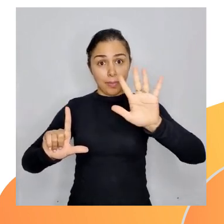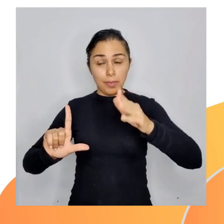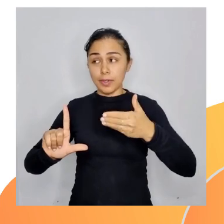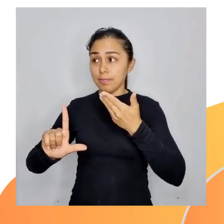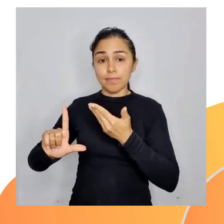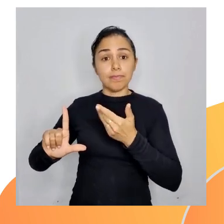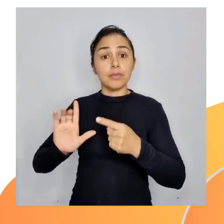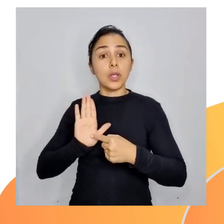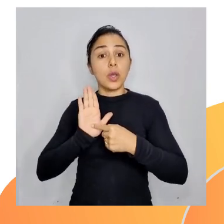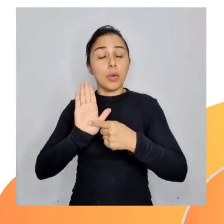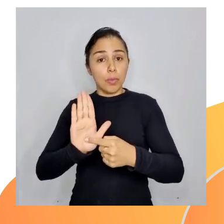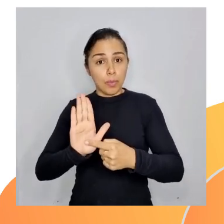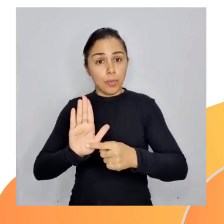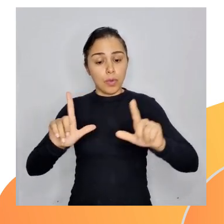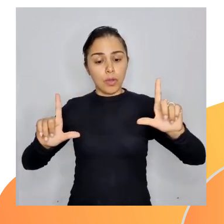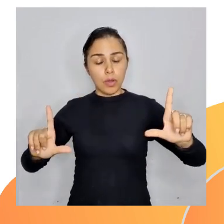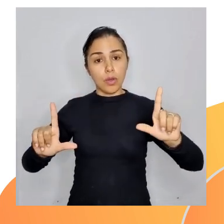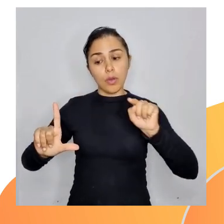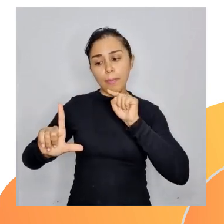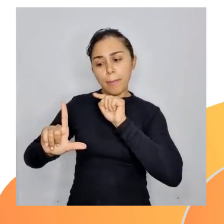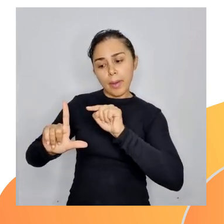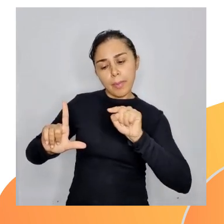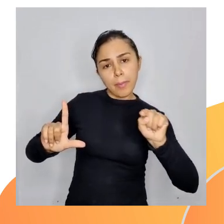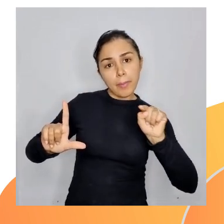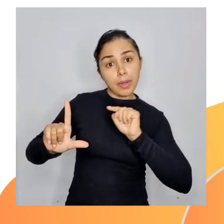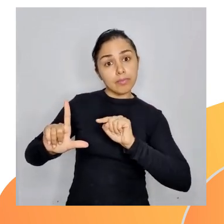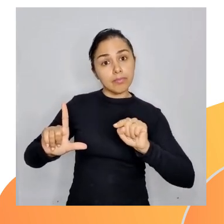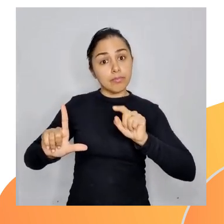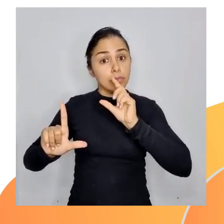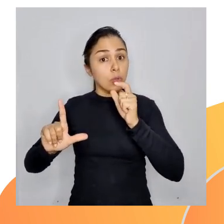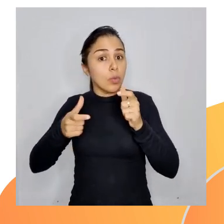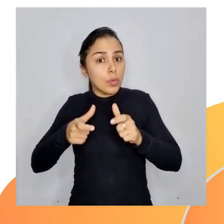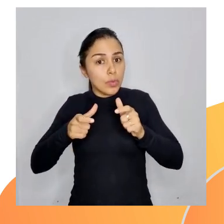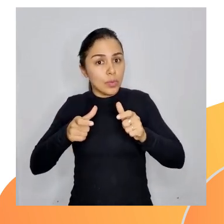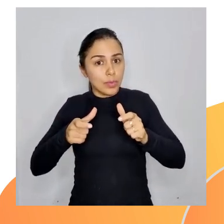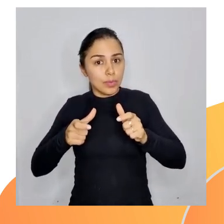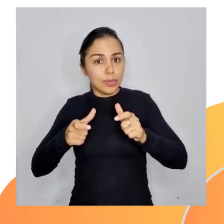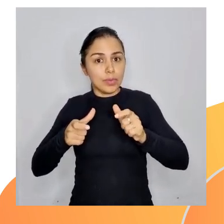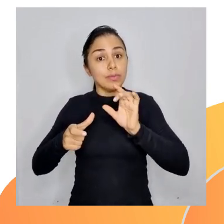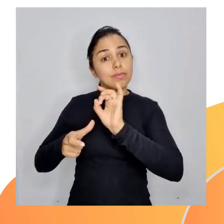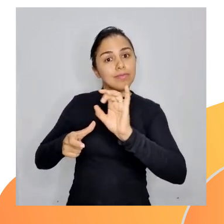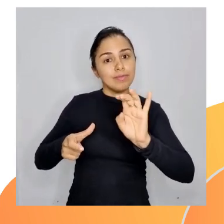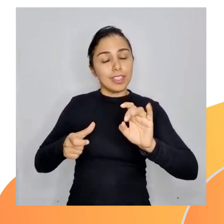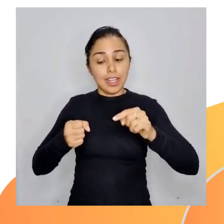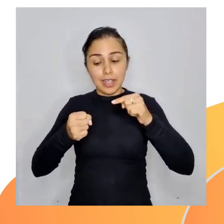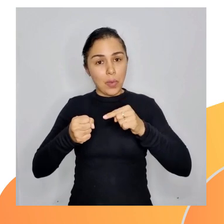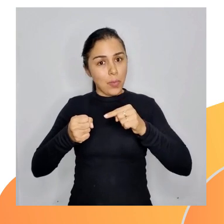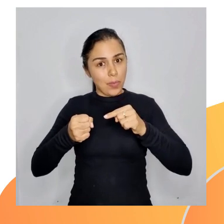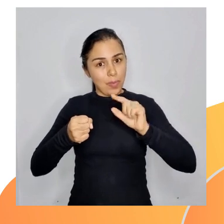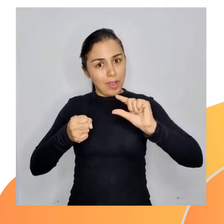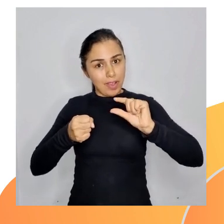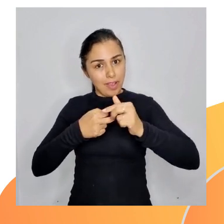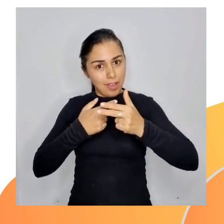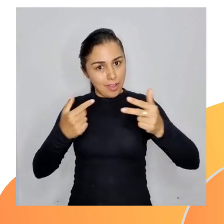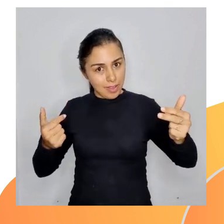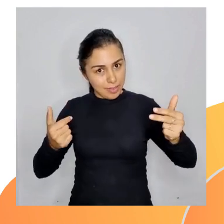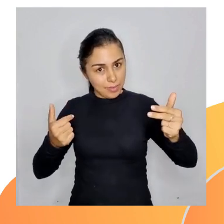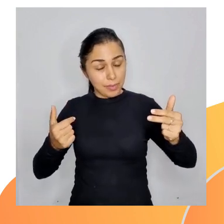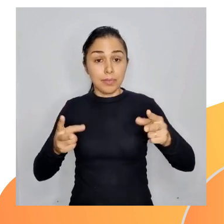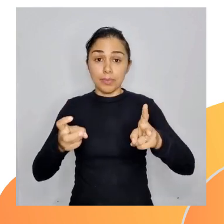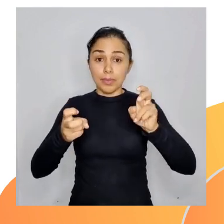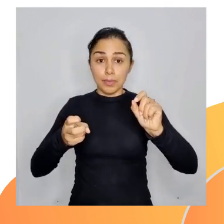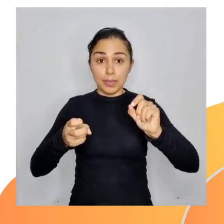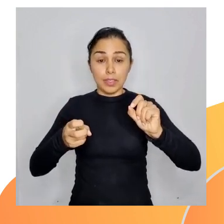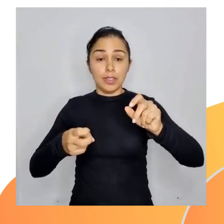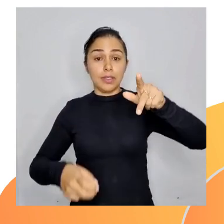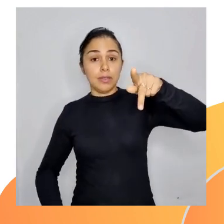relatar aonde cada uma das peças vai iniciar a partida. Então observem, os peões, eles estão